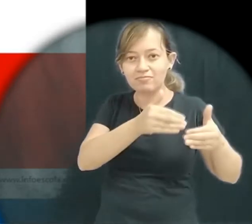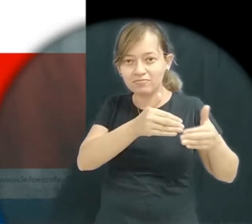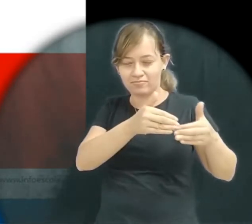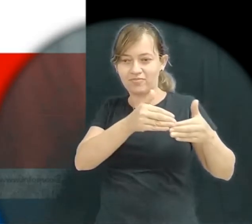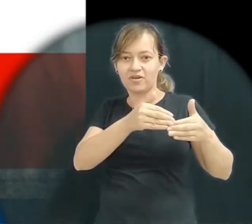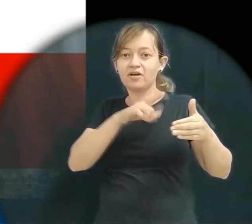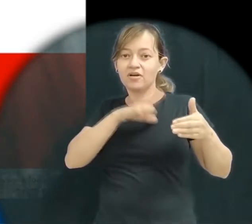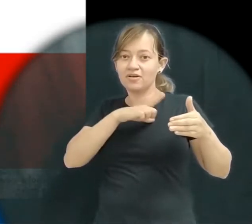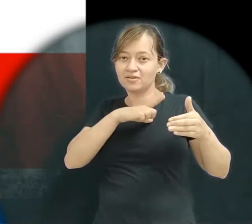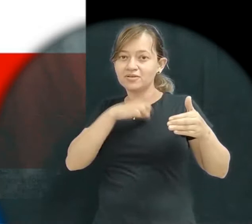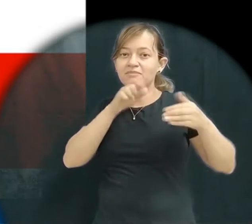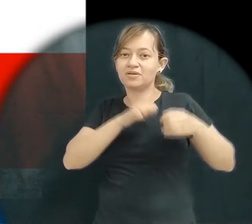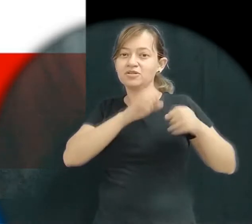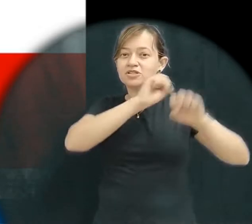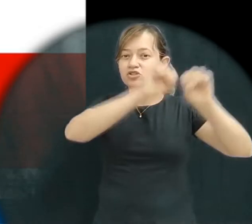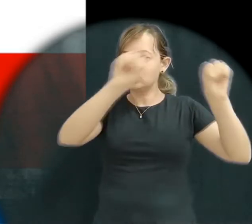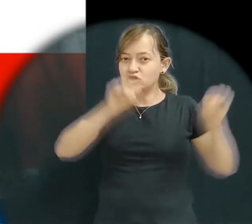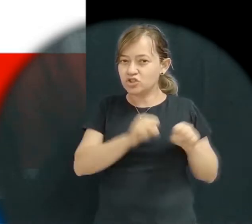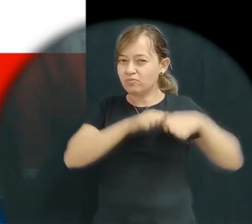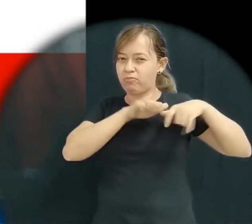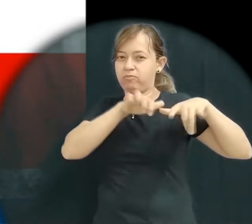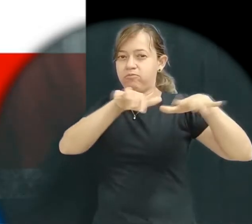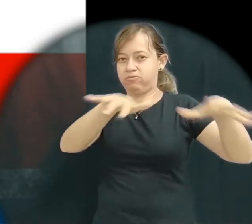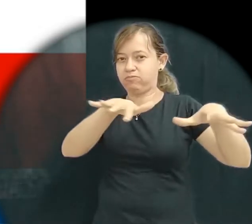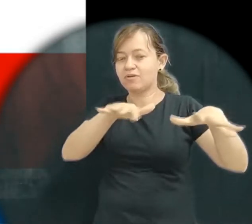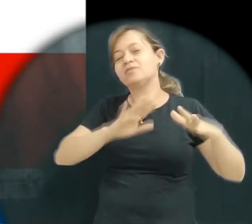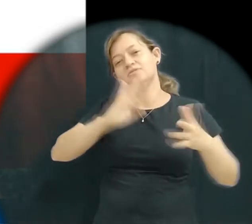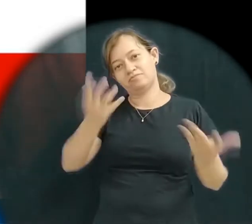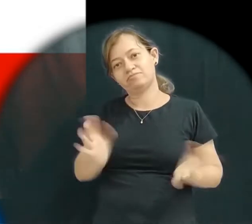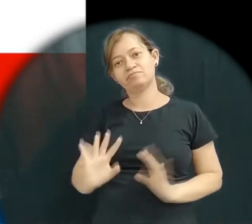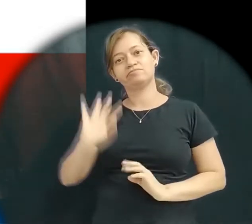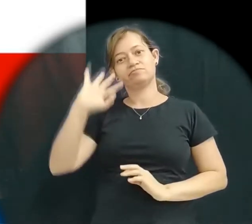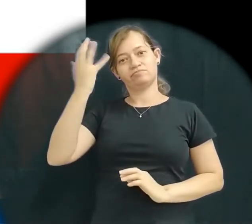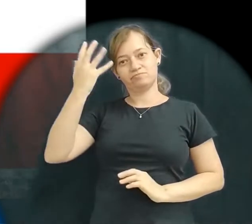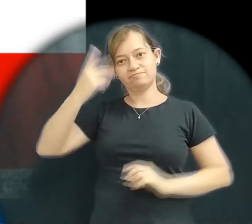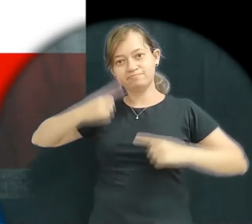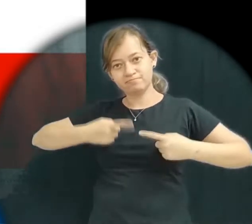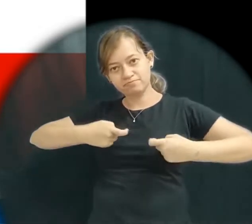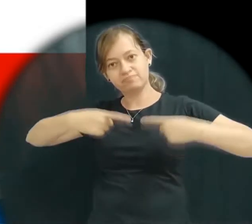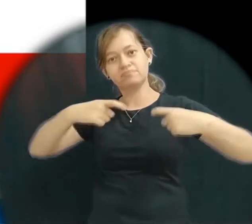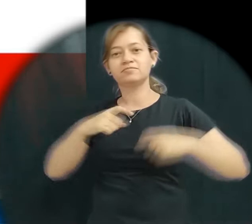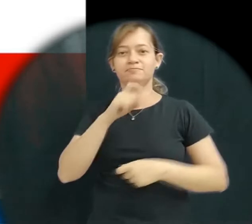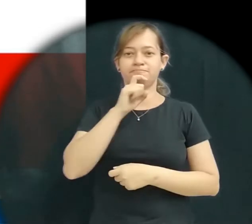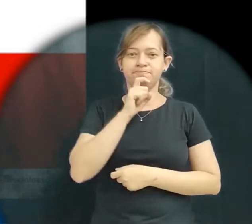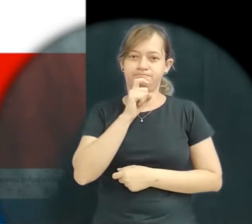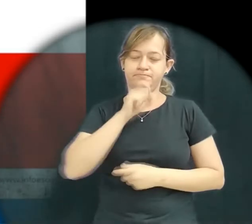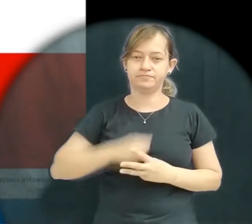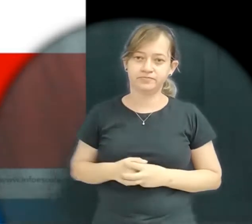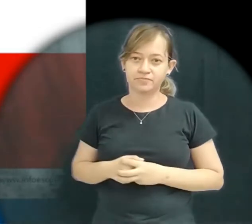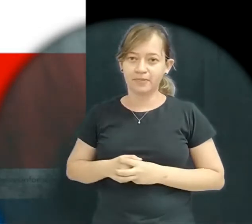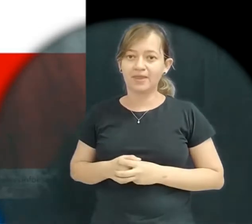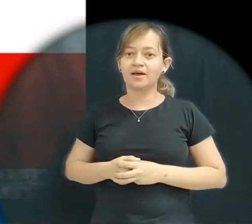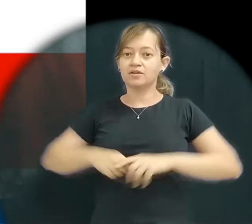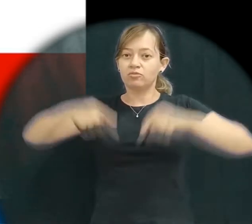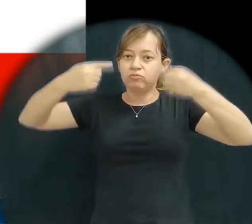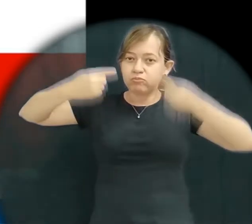a expansão desses sistemas aí. Então foi denominada Guerra Fria porque não houve